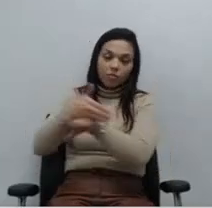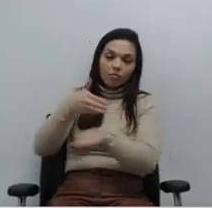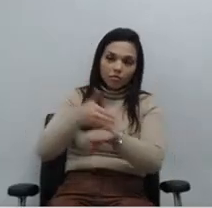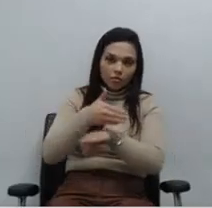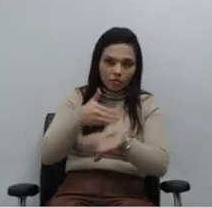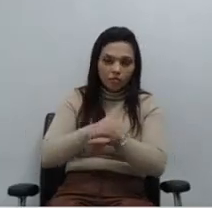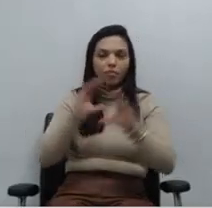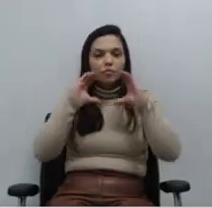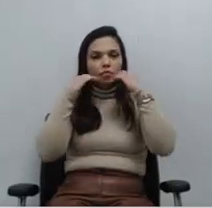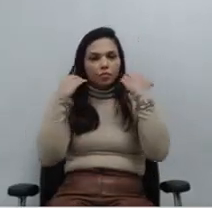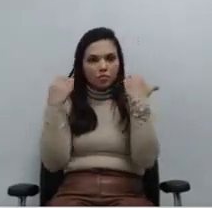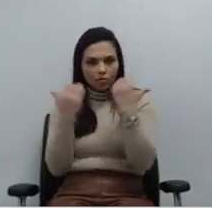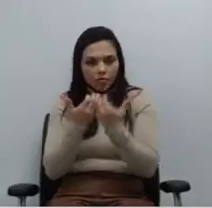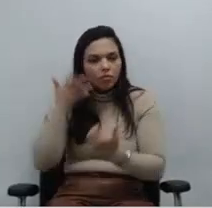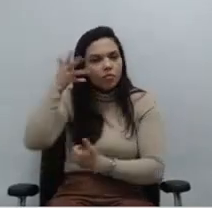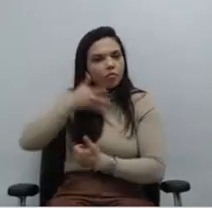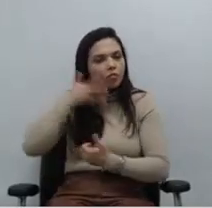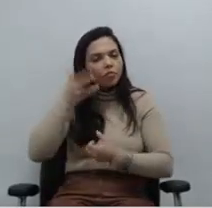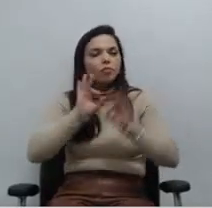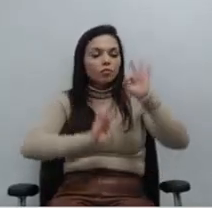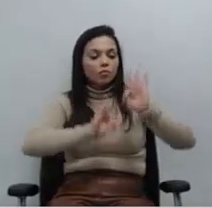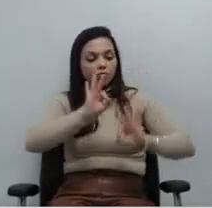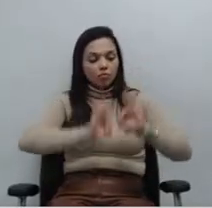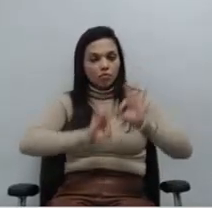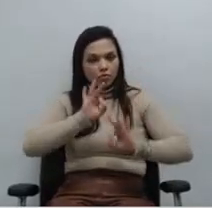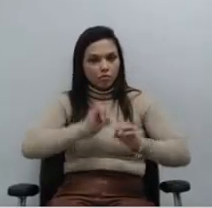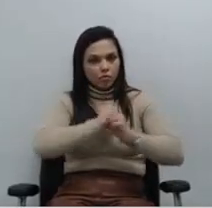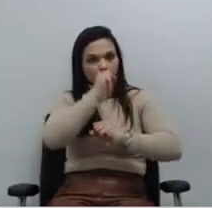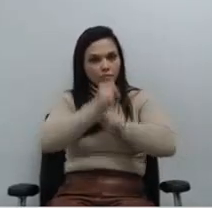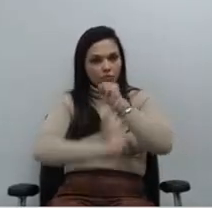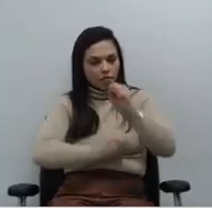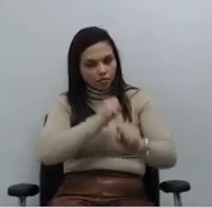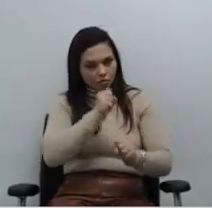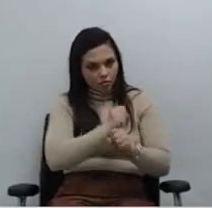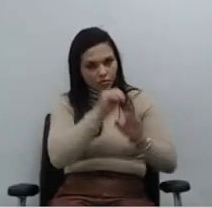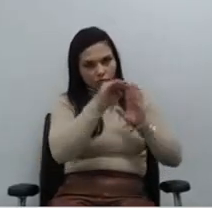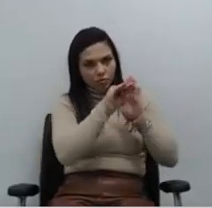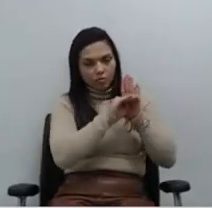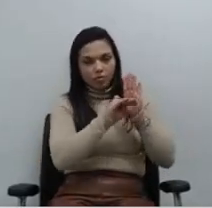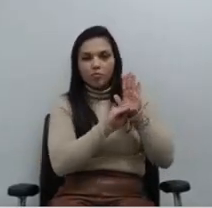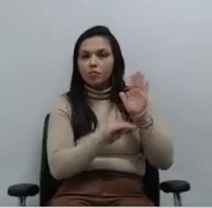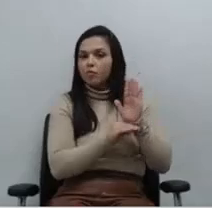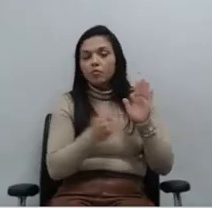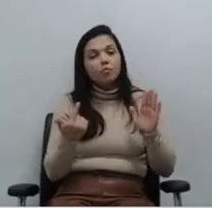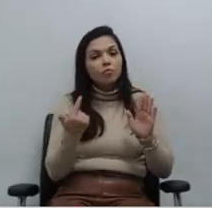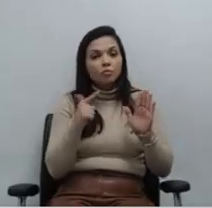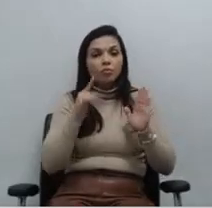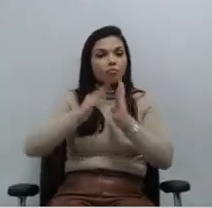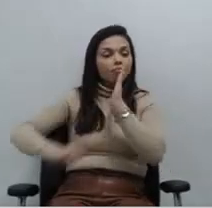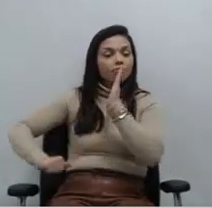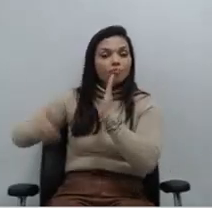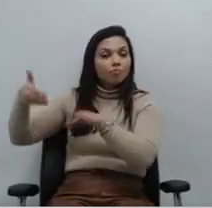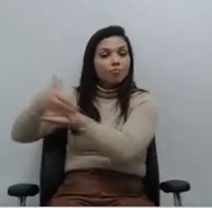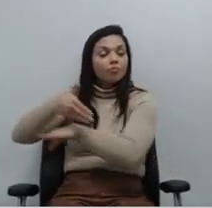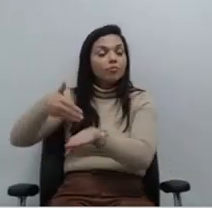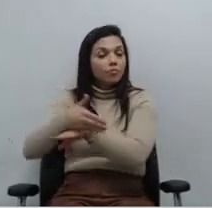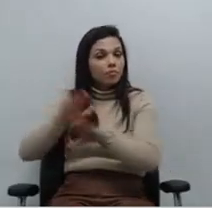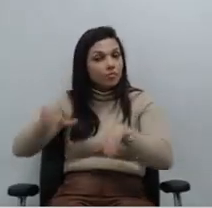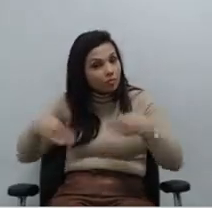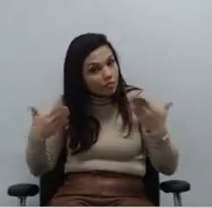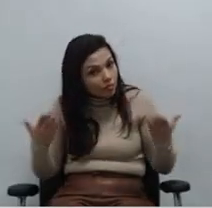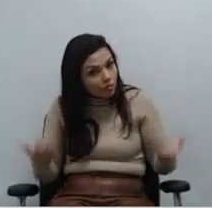das pré-conferências e da construção do plano anual não exclui a necessidade de construir mecanismos que permitam também a sua participação. Então,